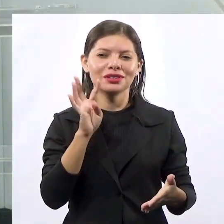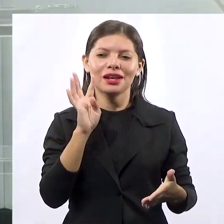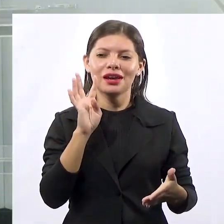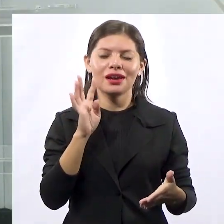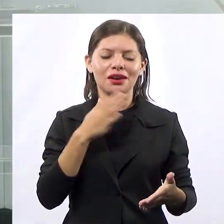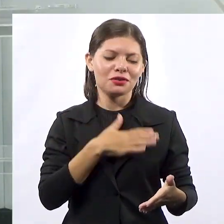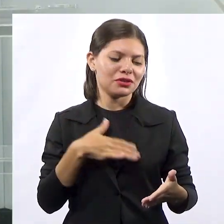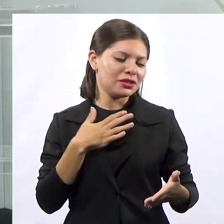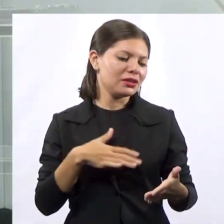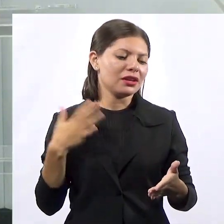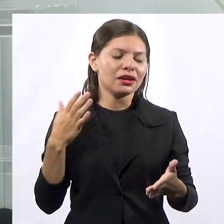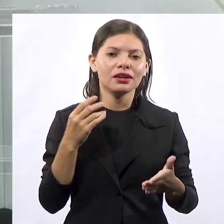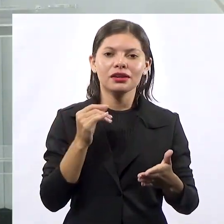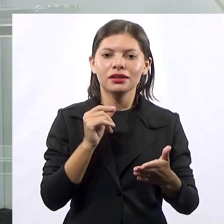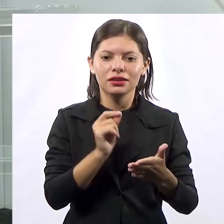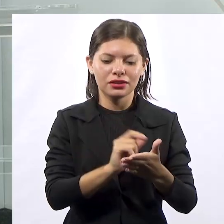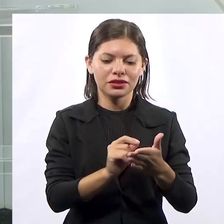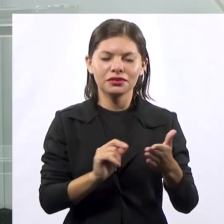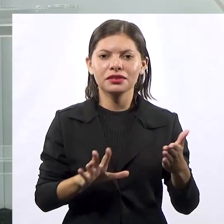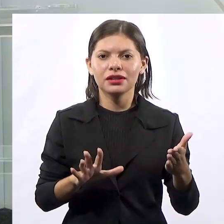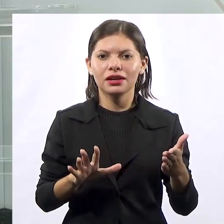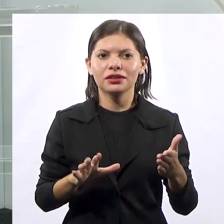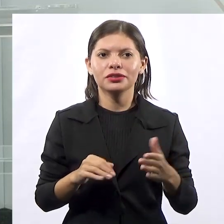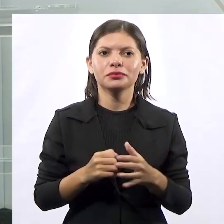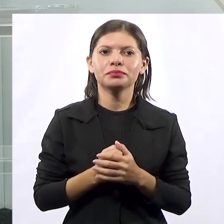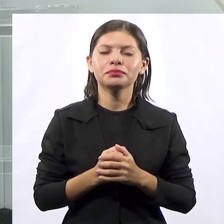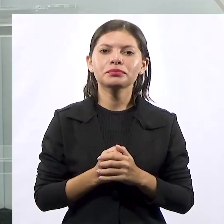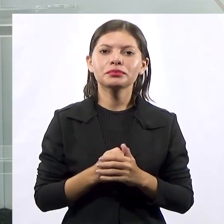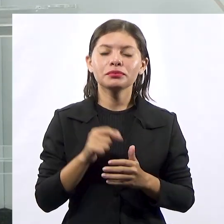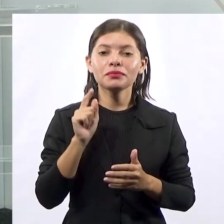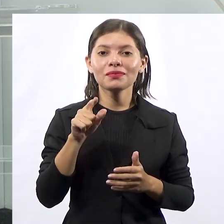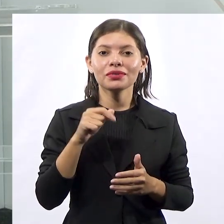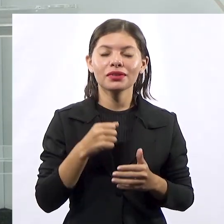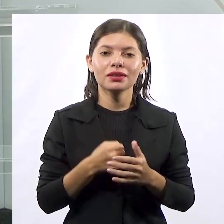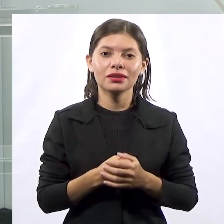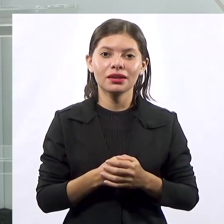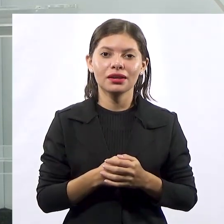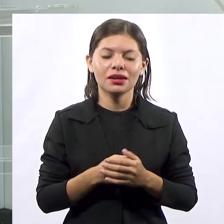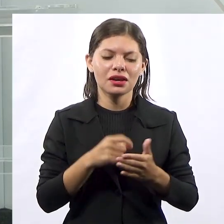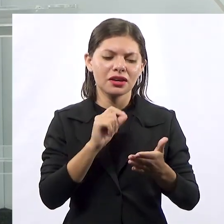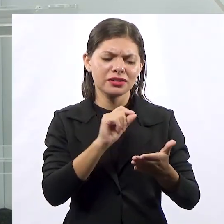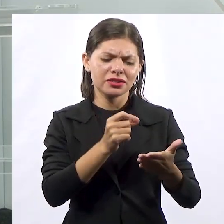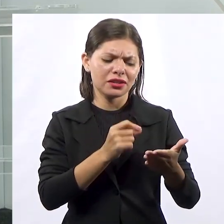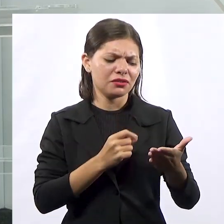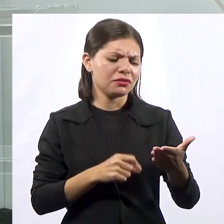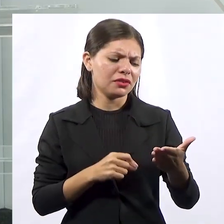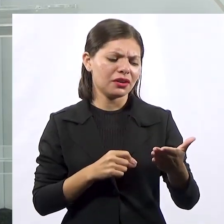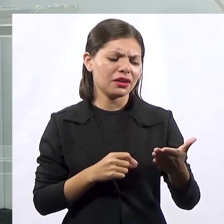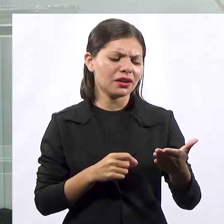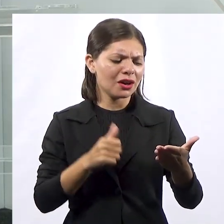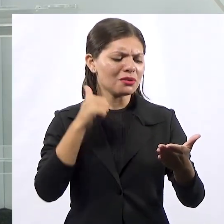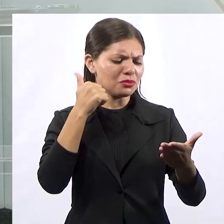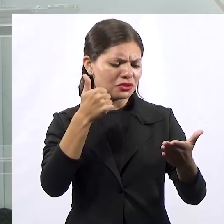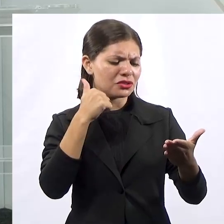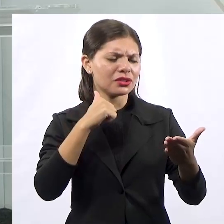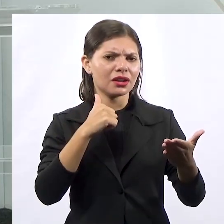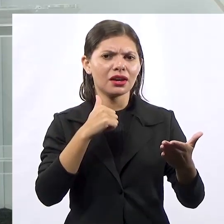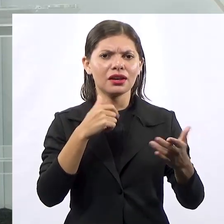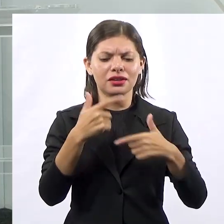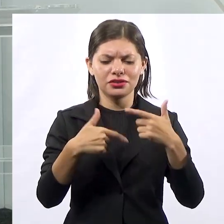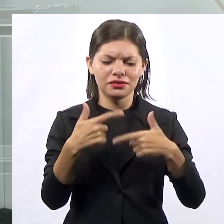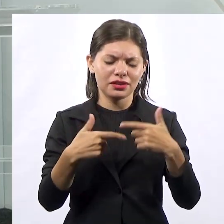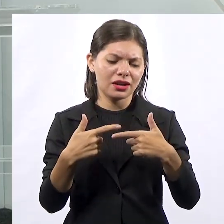né, você vai perceber que alguns pontos não deram muito certo. E aí você vai dizer quais pontos não deram muito